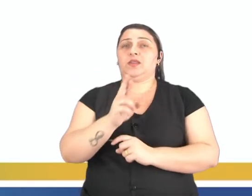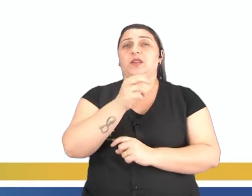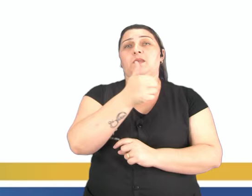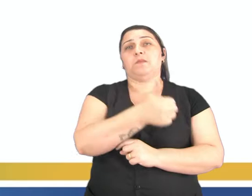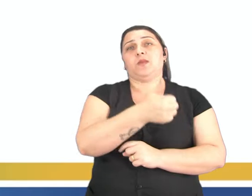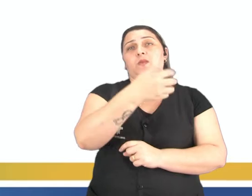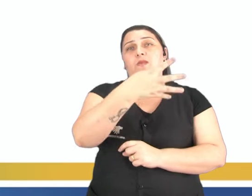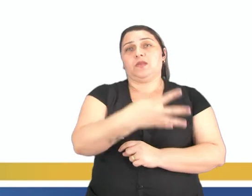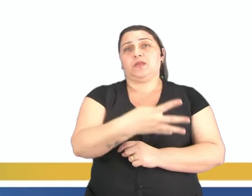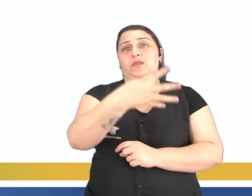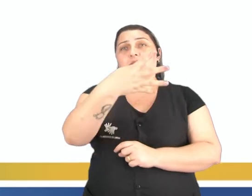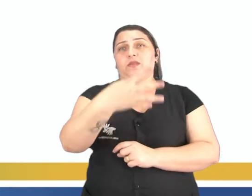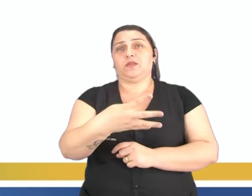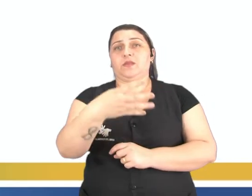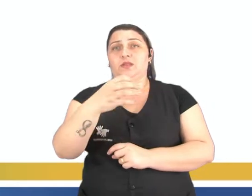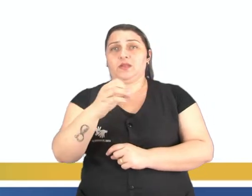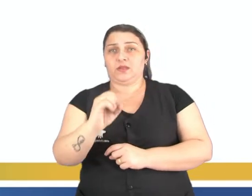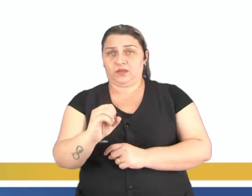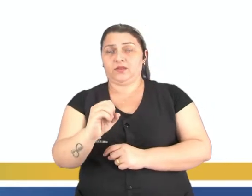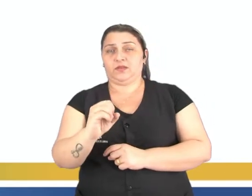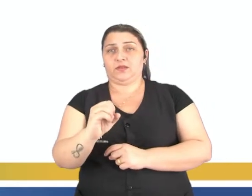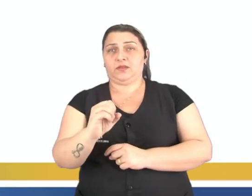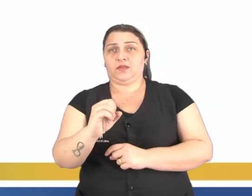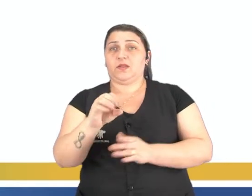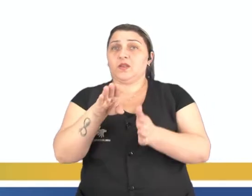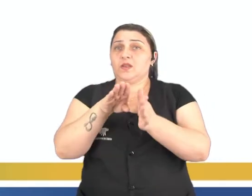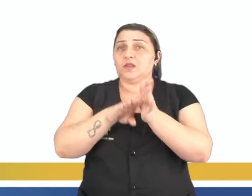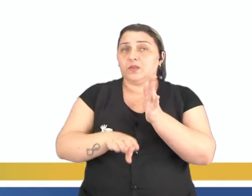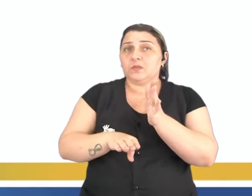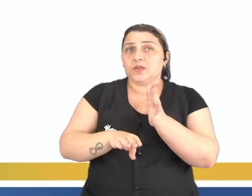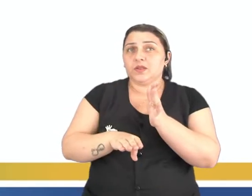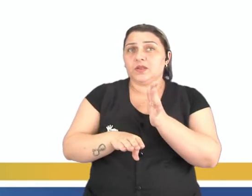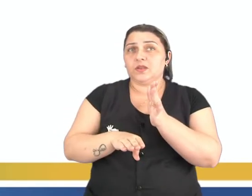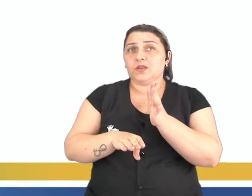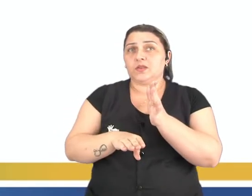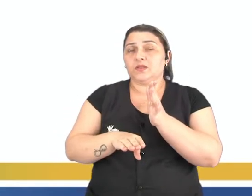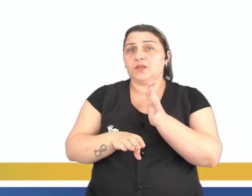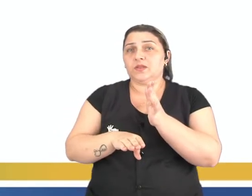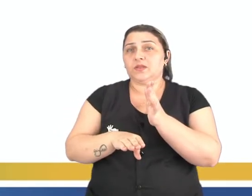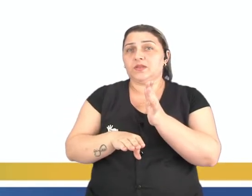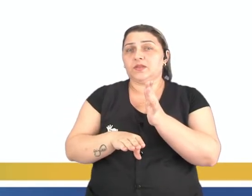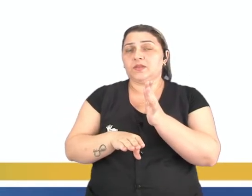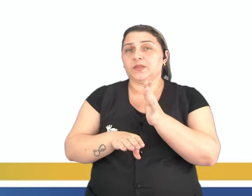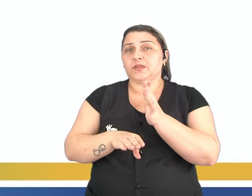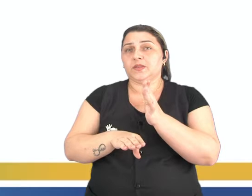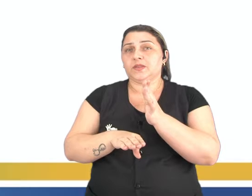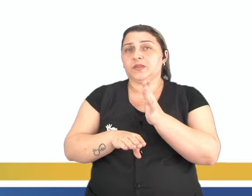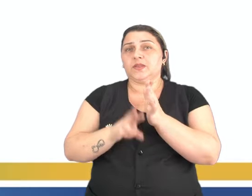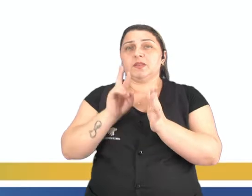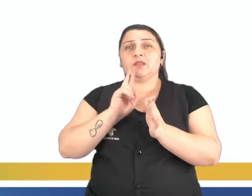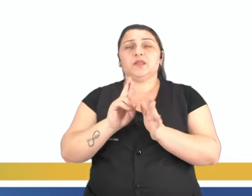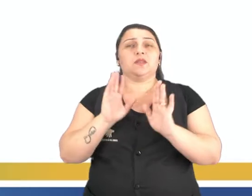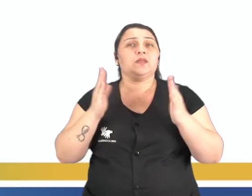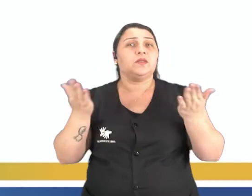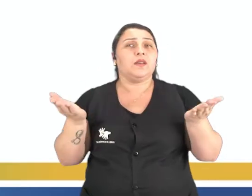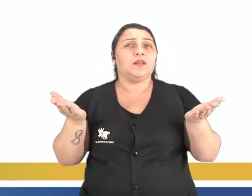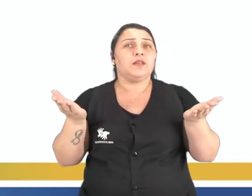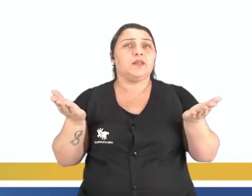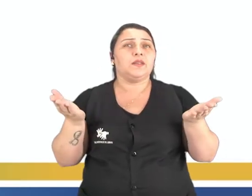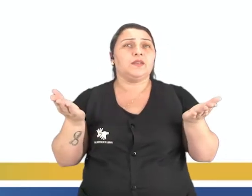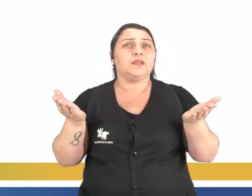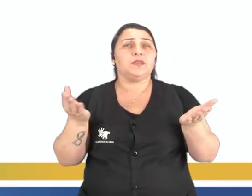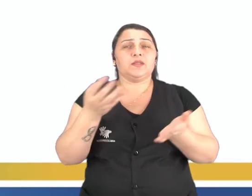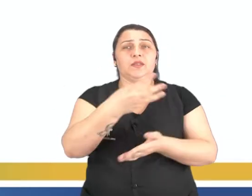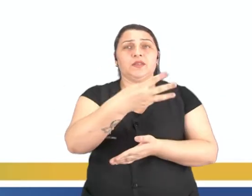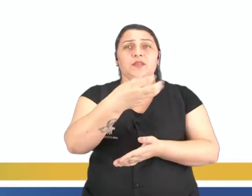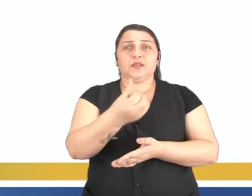ser 1.440 e nós vamos subtrair esse resultado de 1.476. Fazendo essa